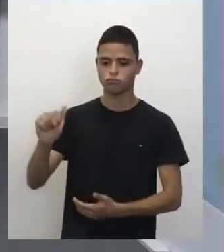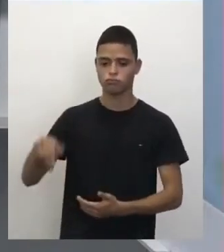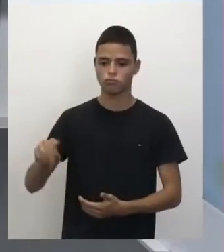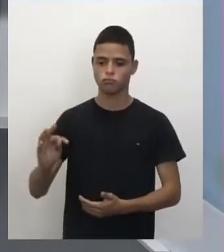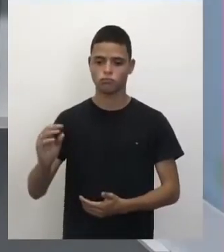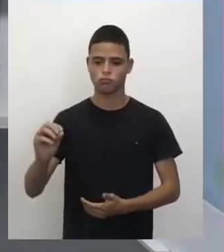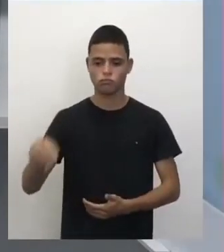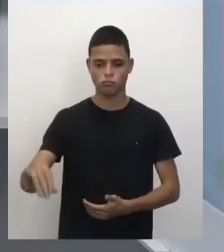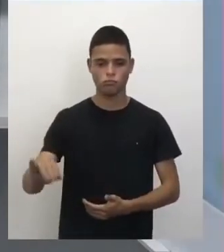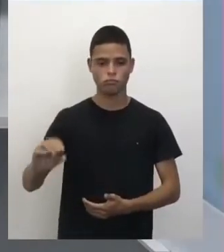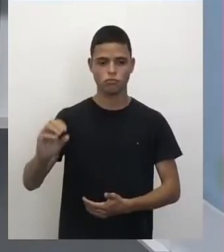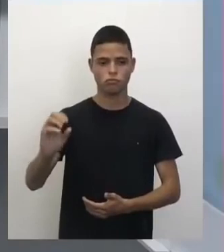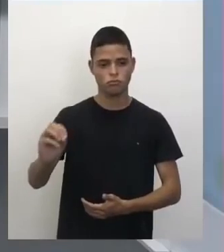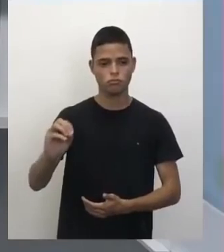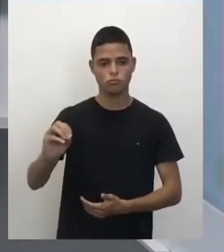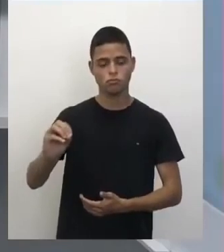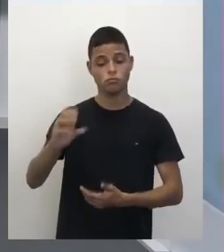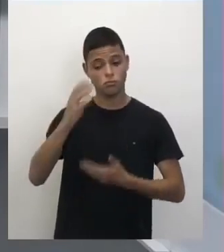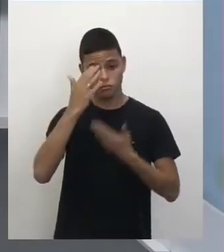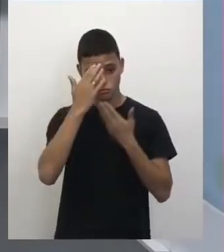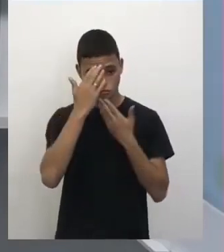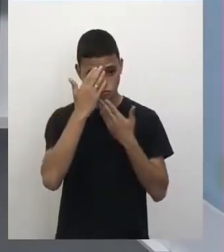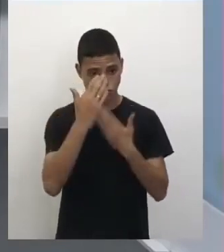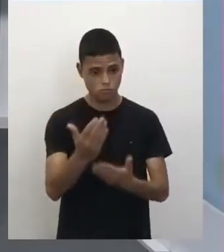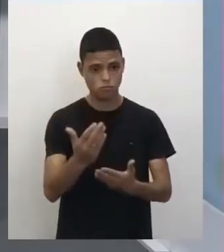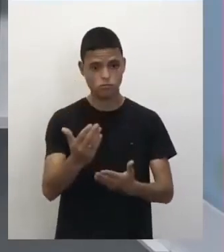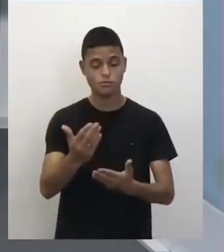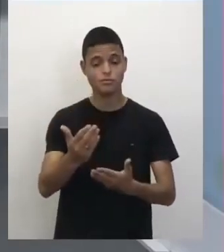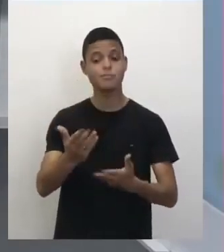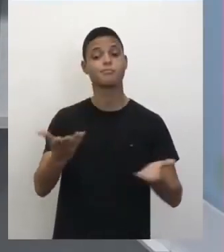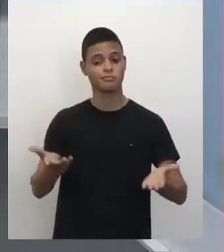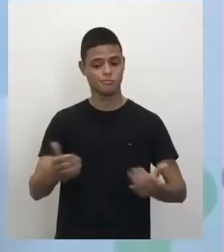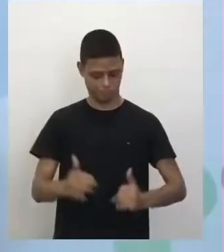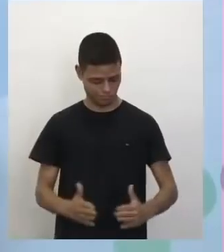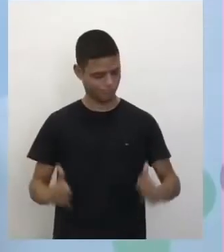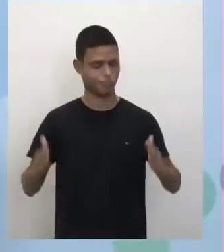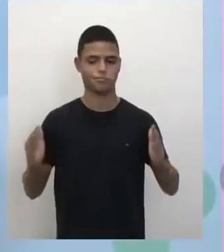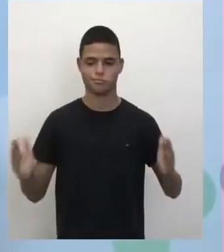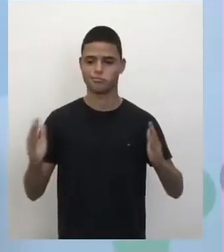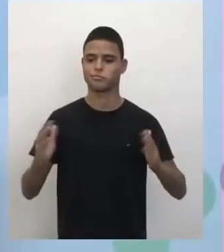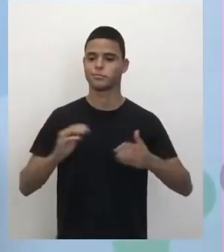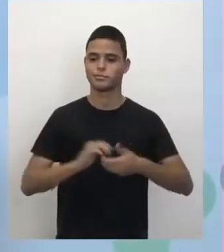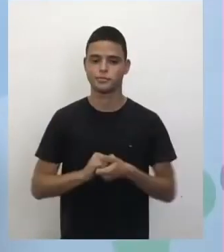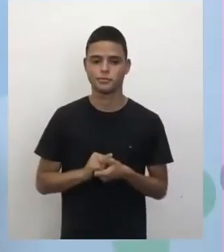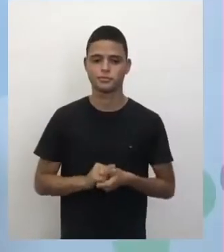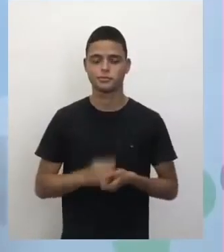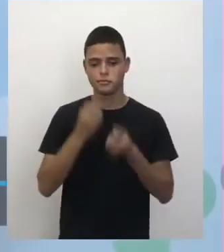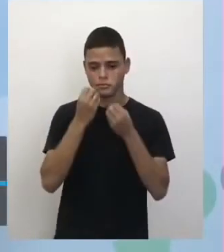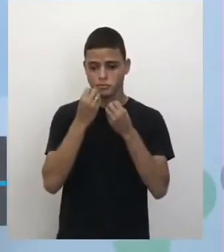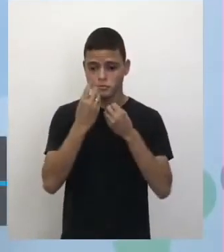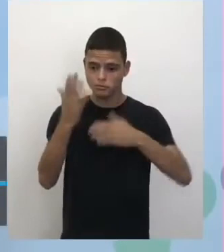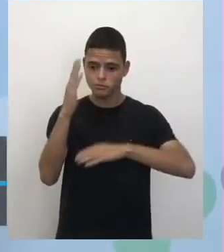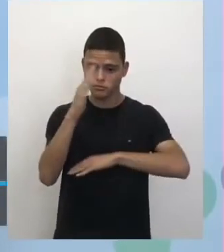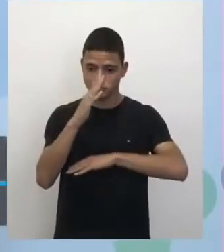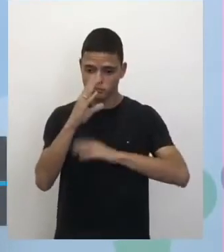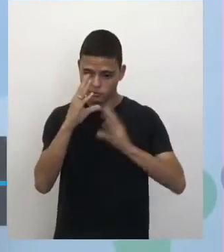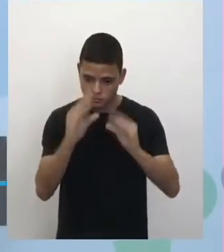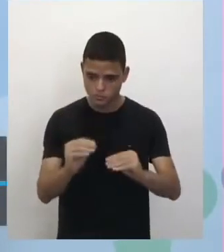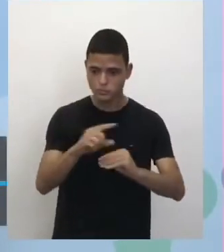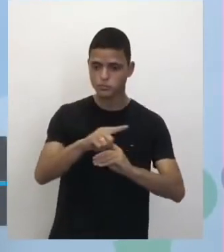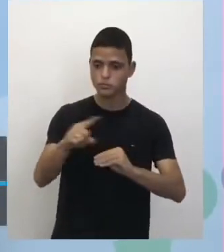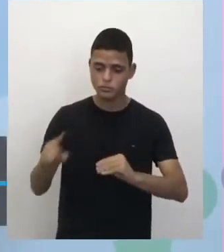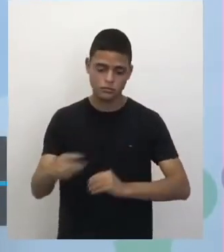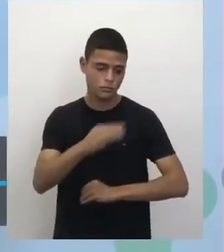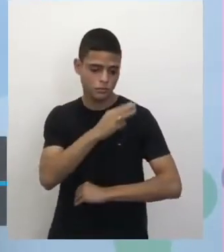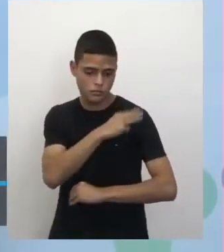na nossa aula. Obrigado, seja pelo bem-vindo, grande, né? Russo. Deu para perceber que é grande mesmo, né? Boa noite aí aos alunos da terceira série de ensino médio,